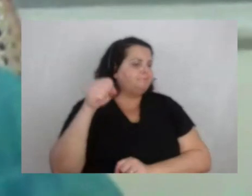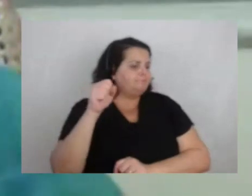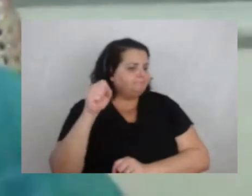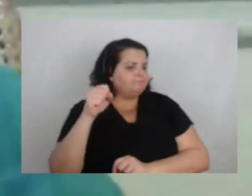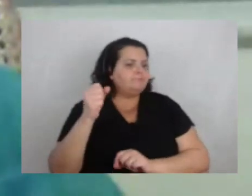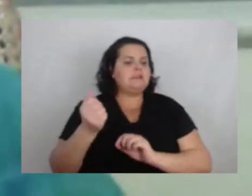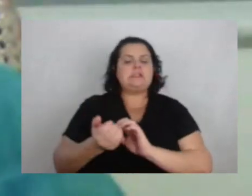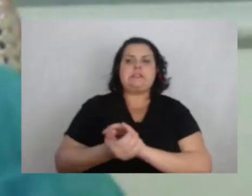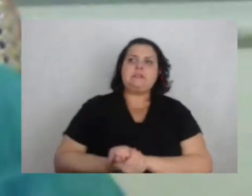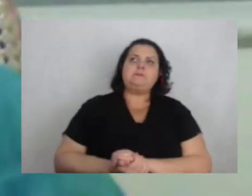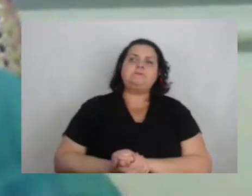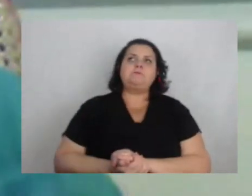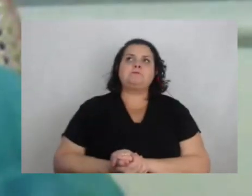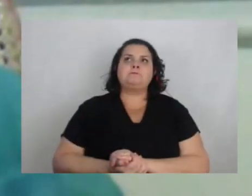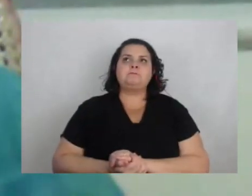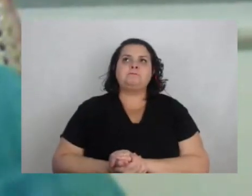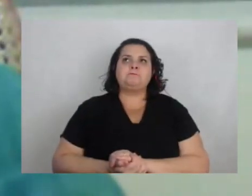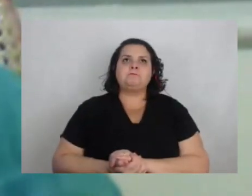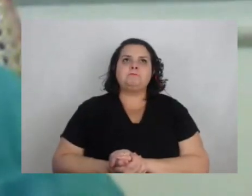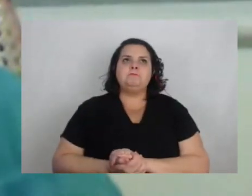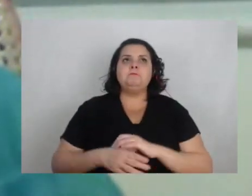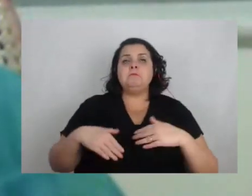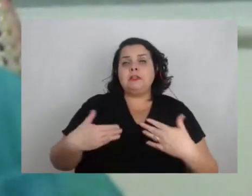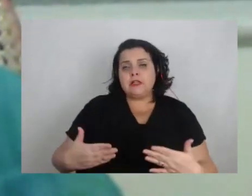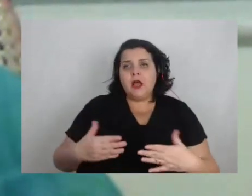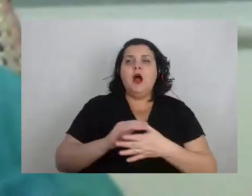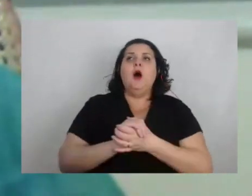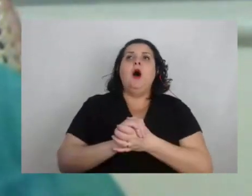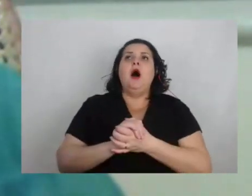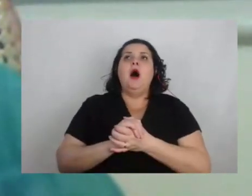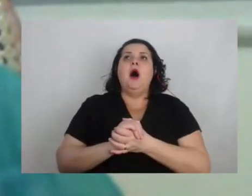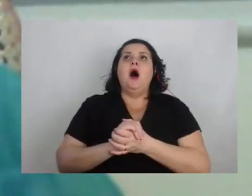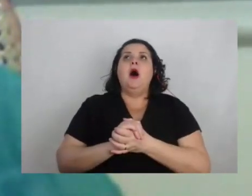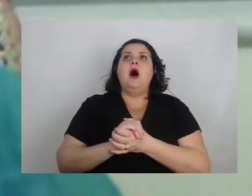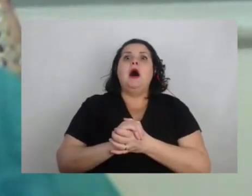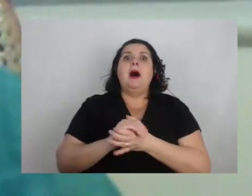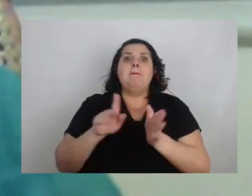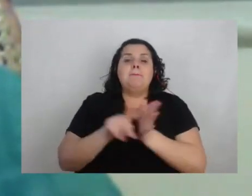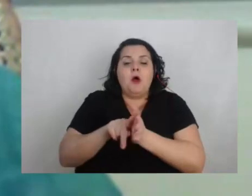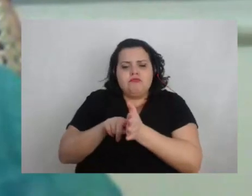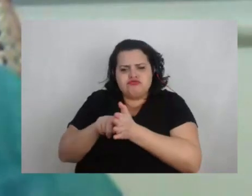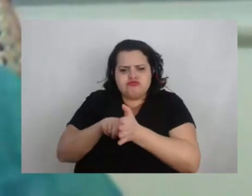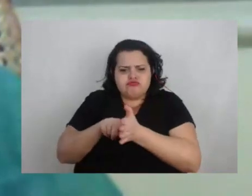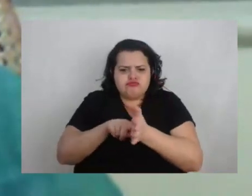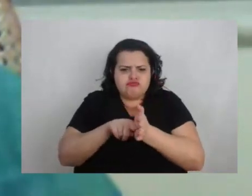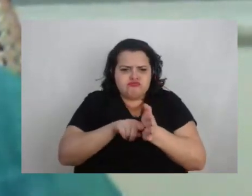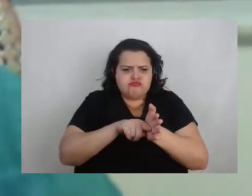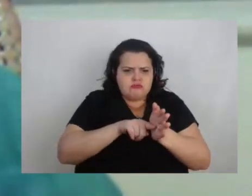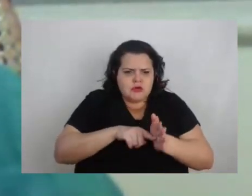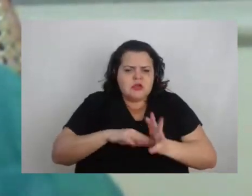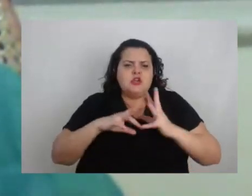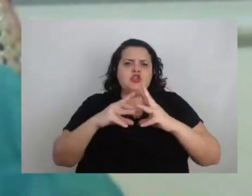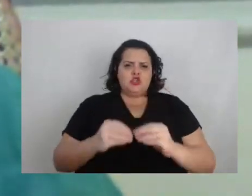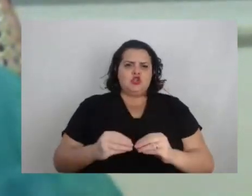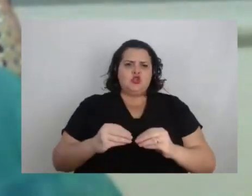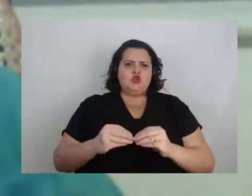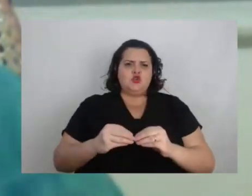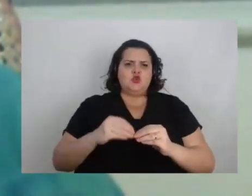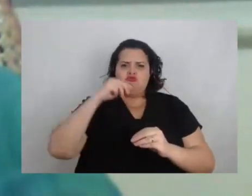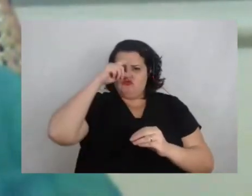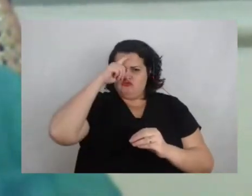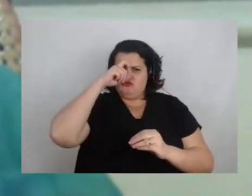a própria realização dos trabalhos, das atividades nos seus hospitais universitários,